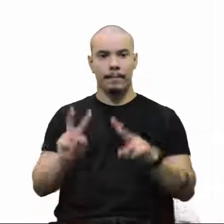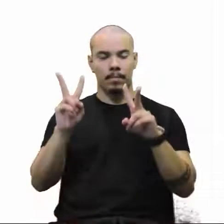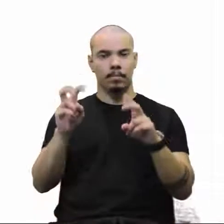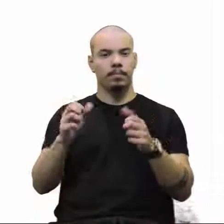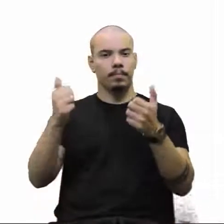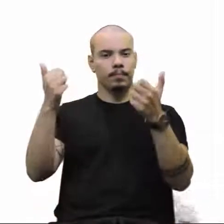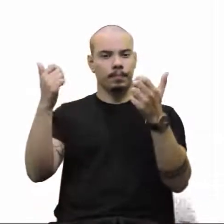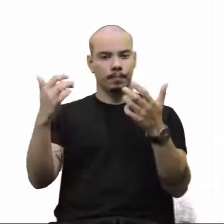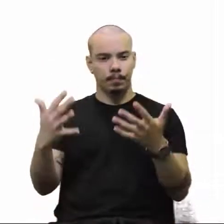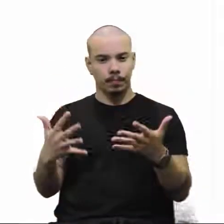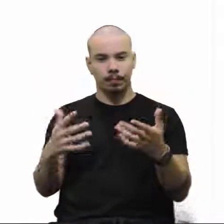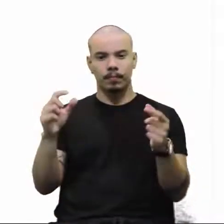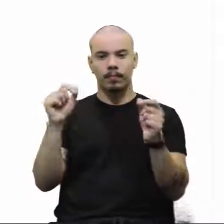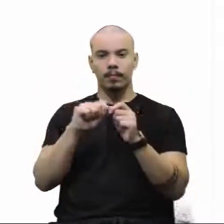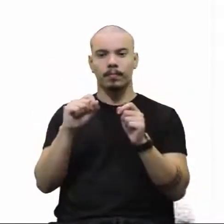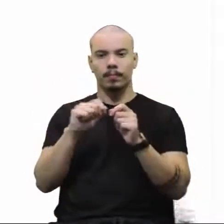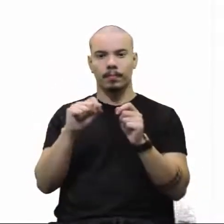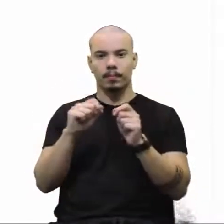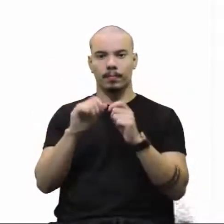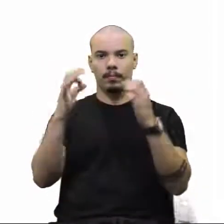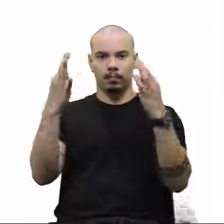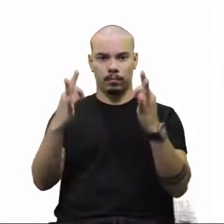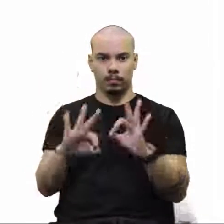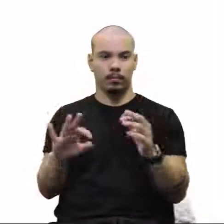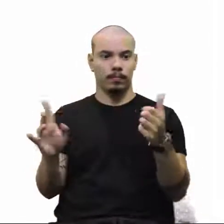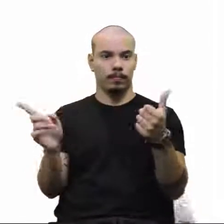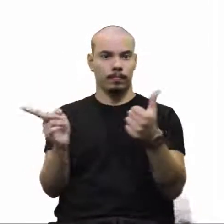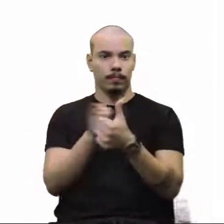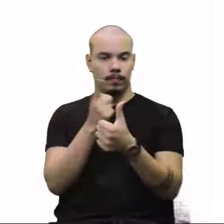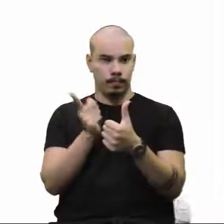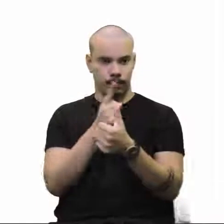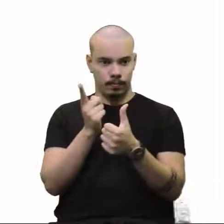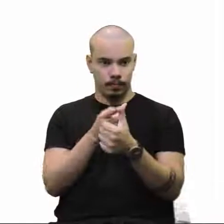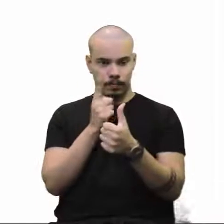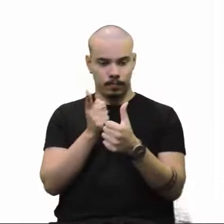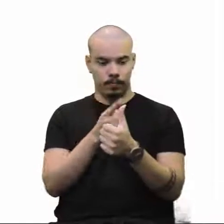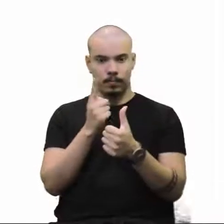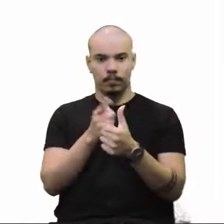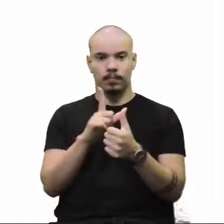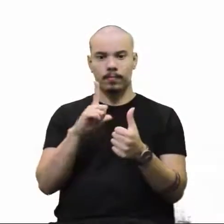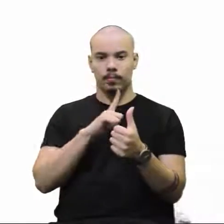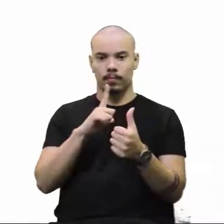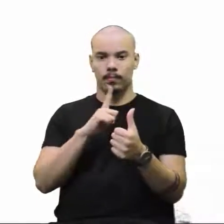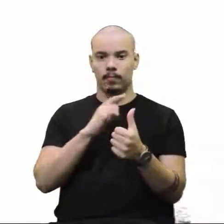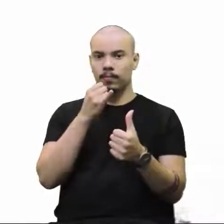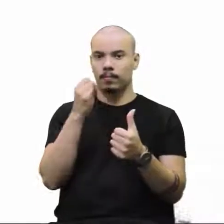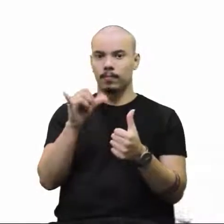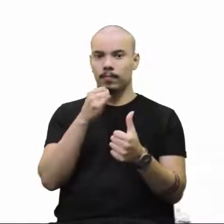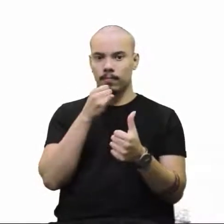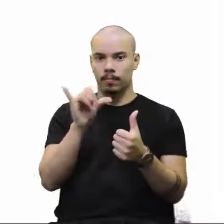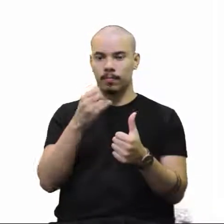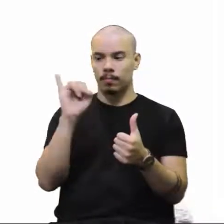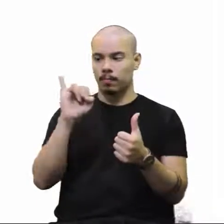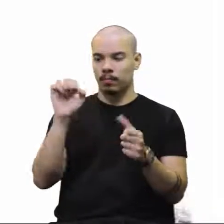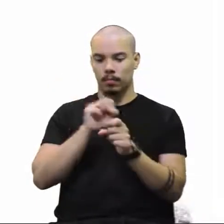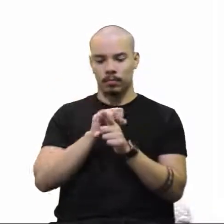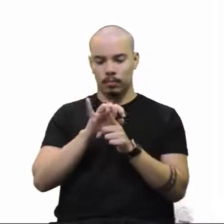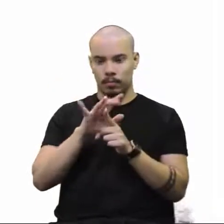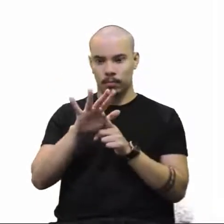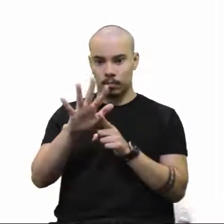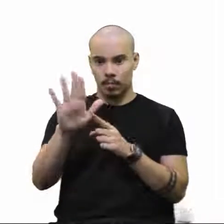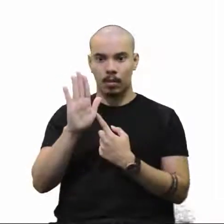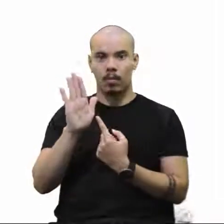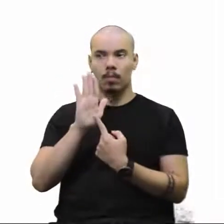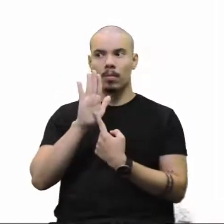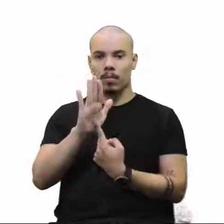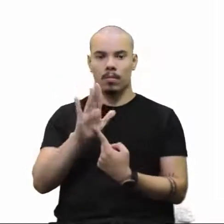que foi descrito, faz as seguintes afirmações. Primeira, ao ser percorrido por corrente elétrica, o eletroímã